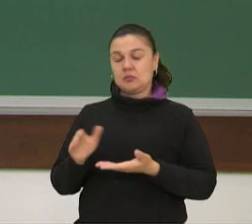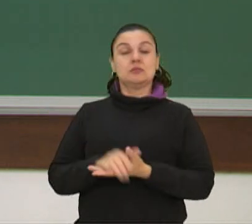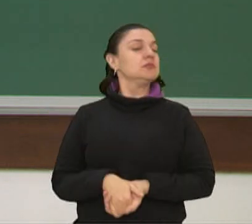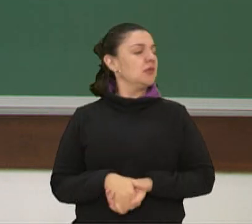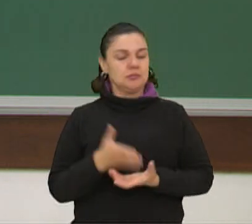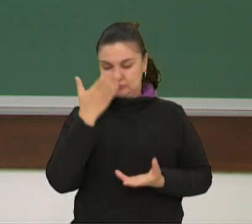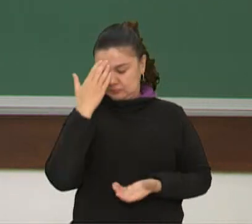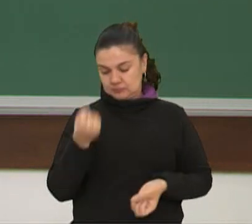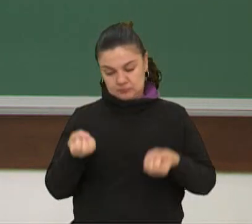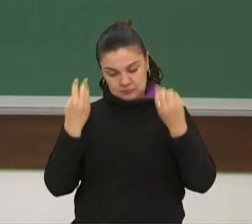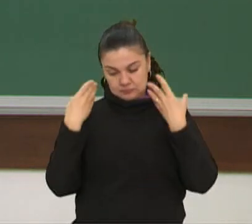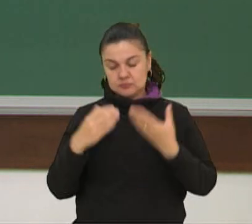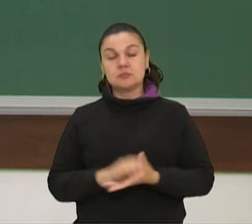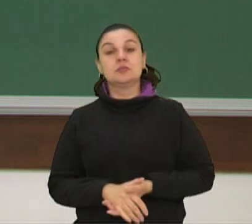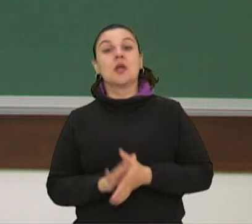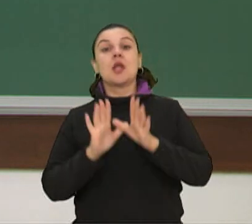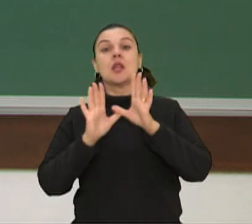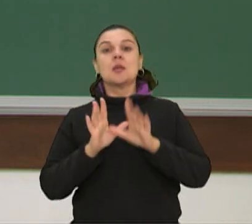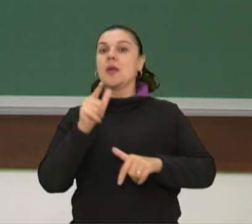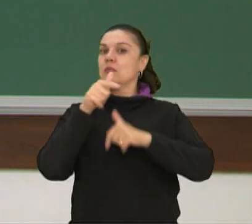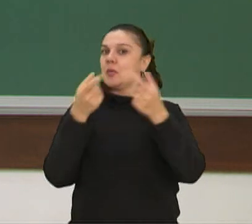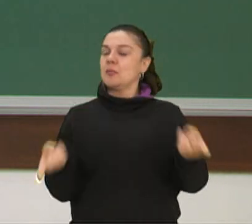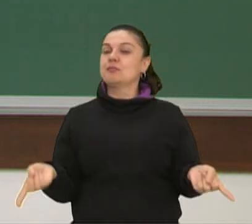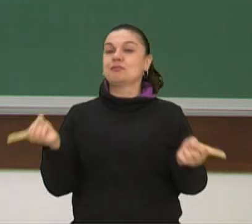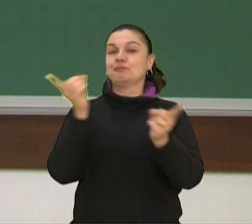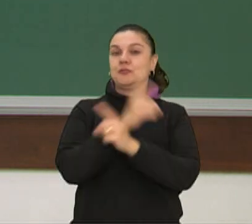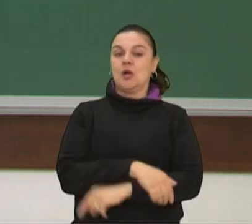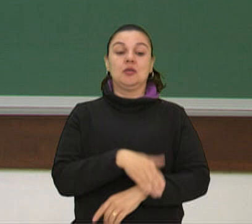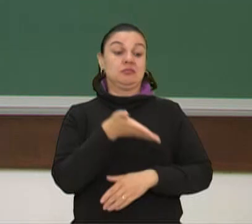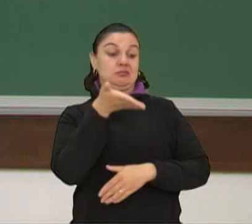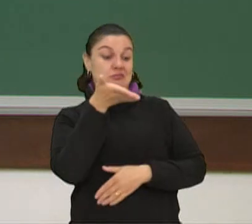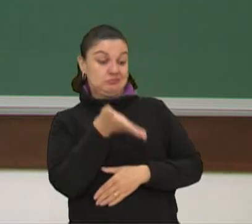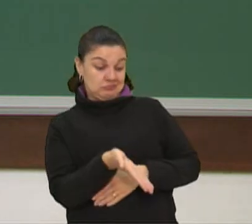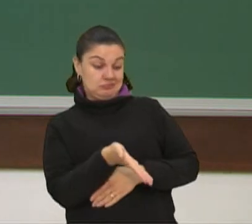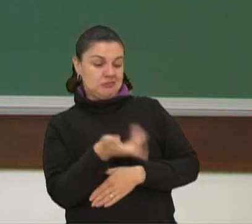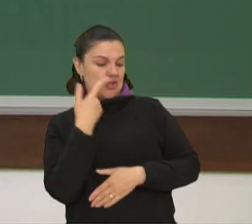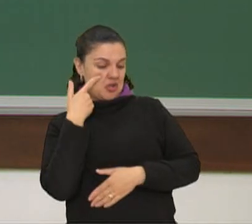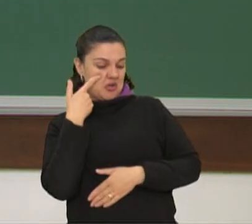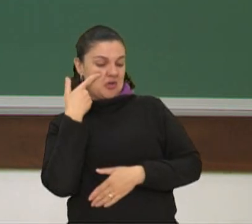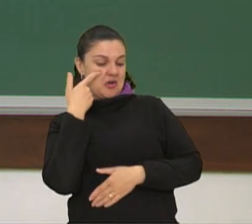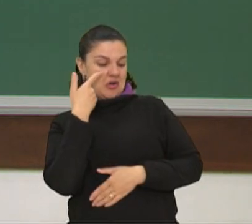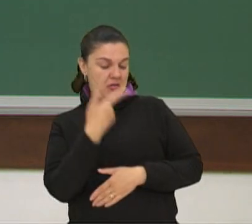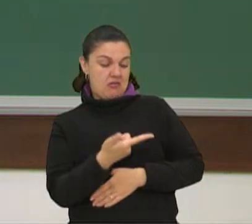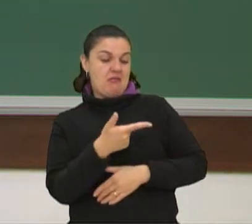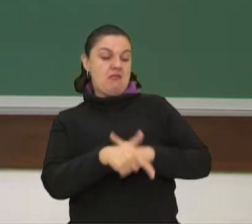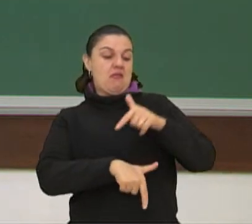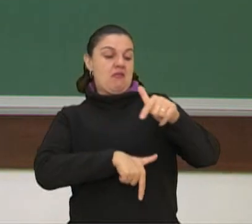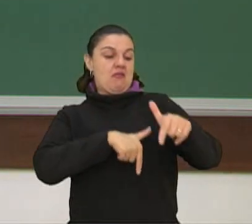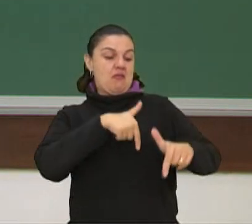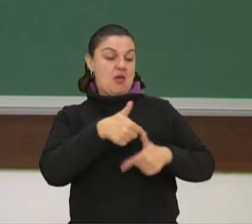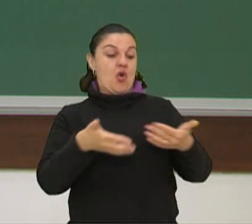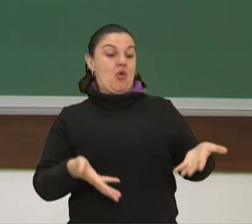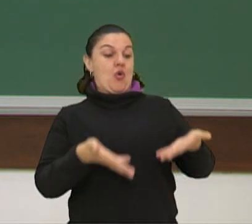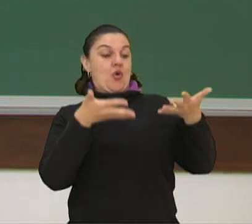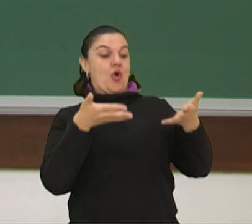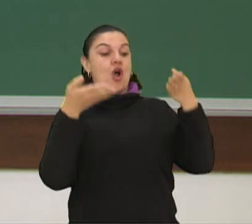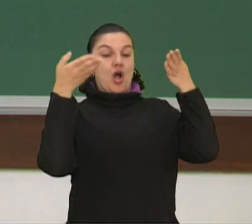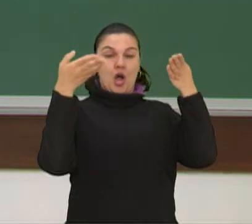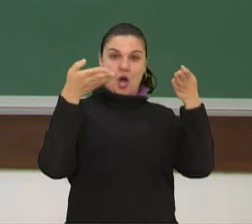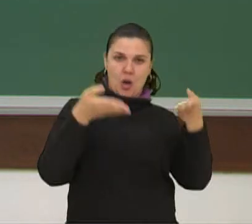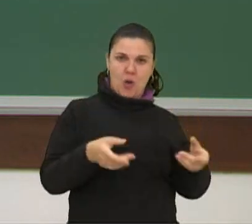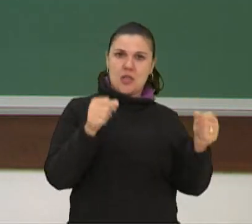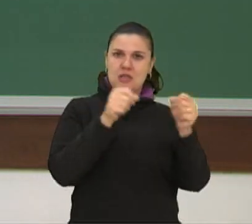Os muitos tipos de trabalho. Não queira trabalhar nem para que os outros fiquem dizendo, ai, coitadinho, olha como